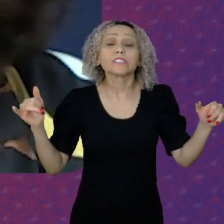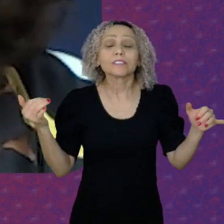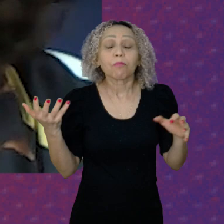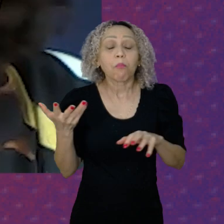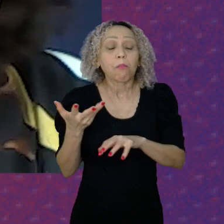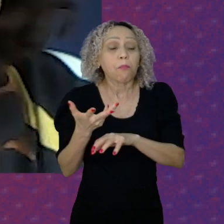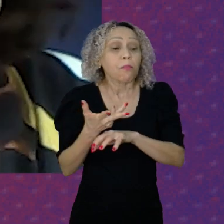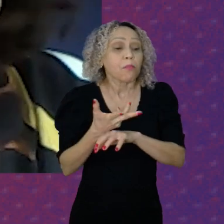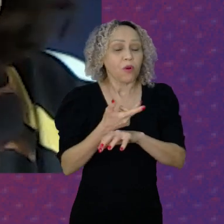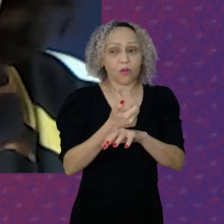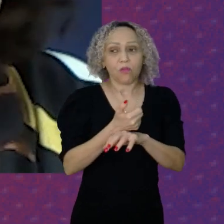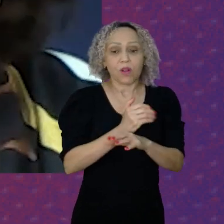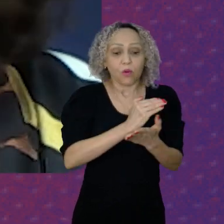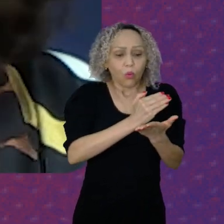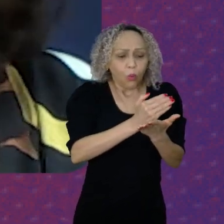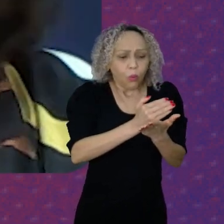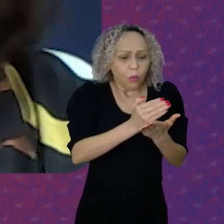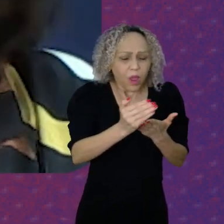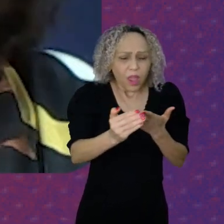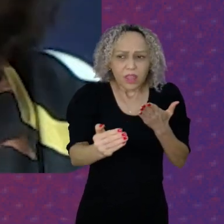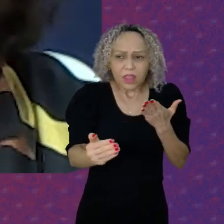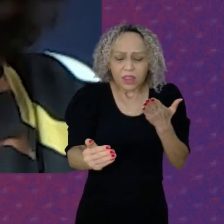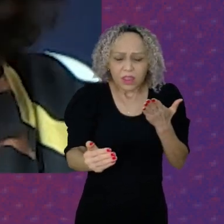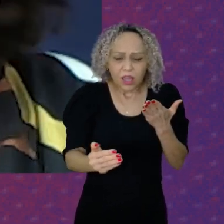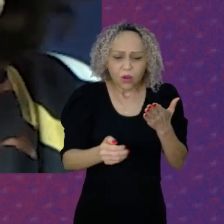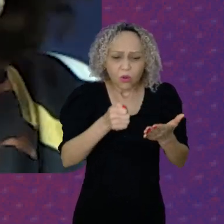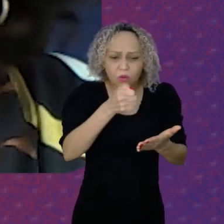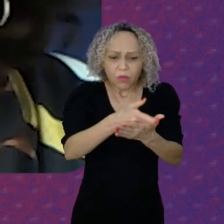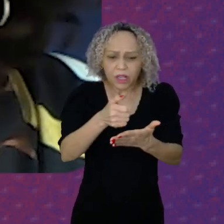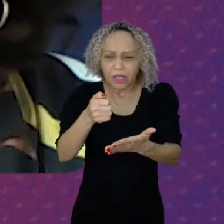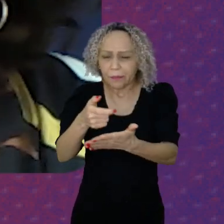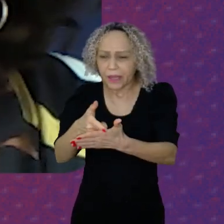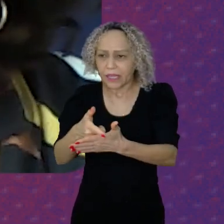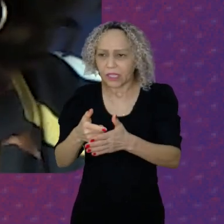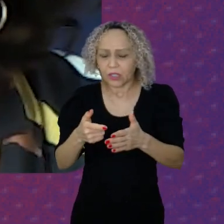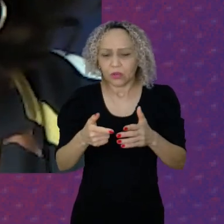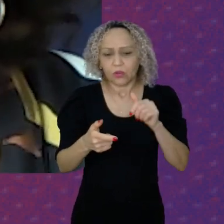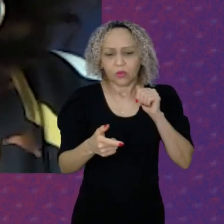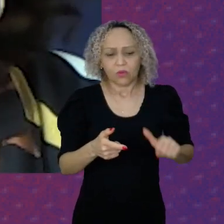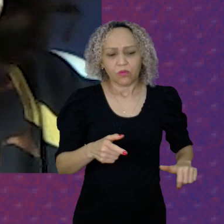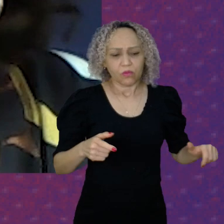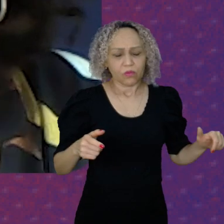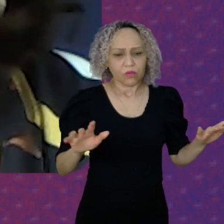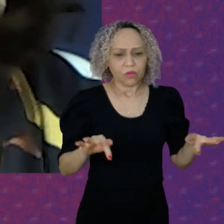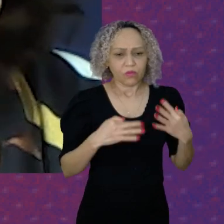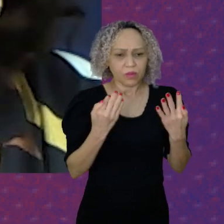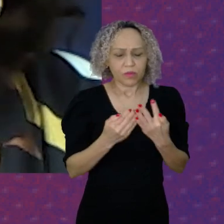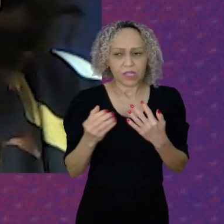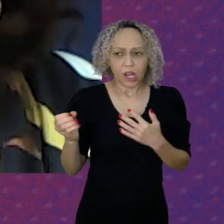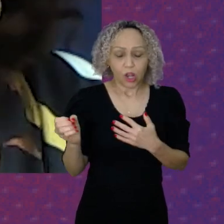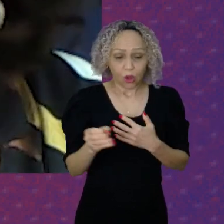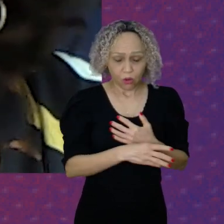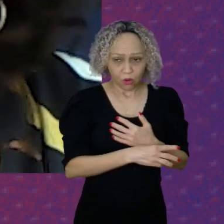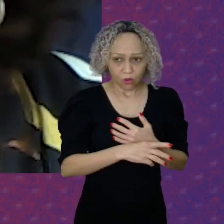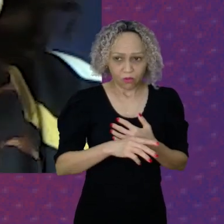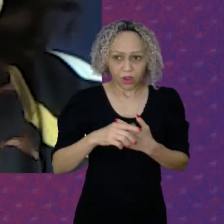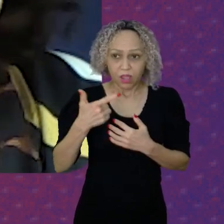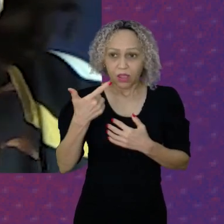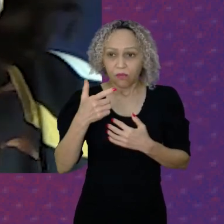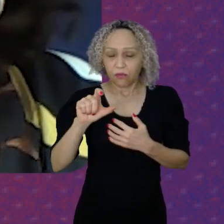os primeiros pagamentos do novo Bolsa Família. São 20 milhões de